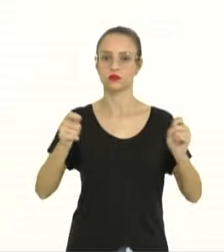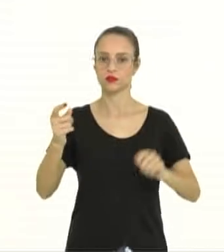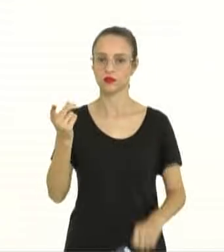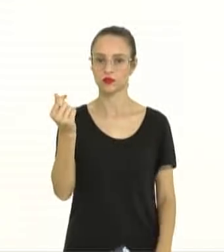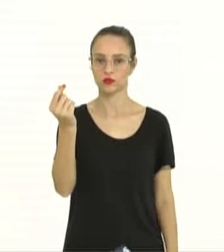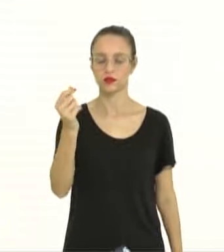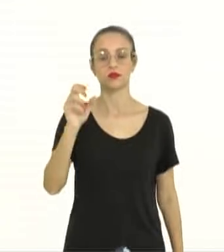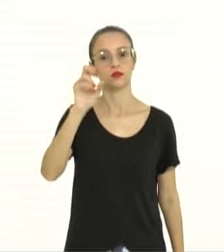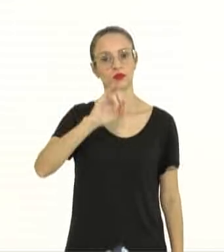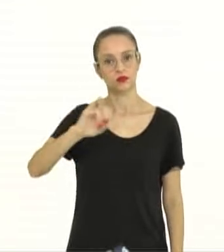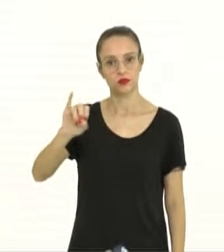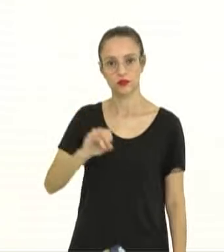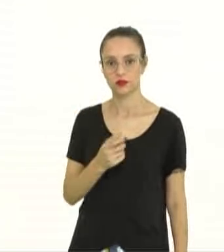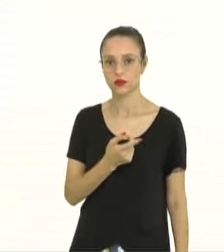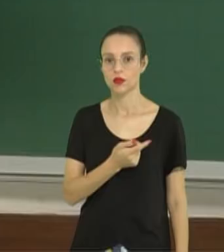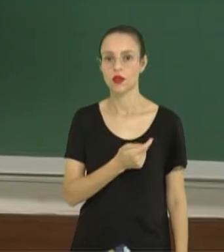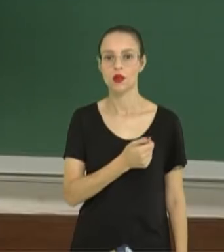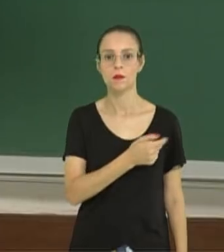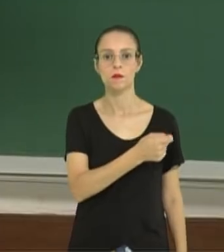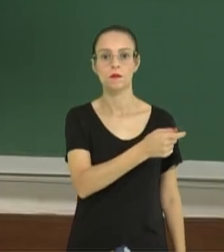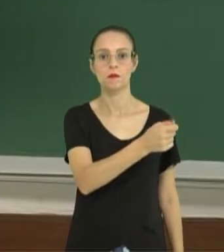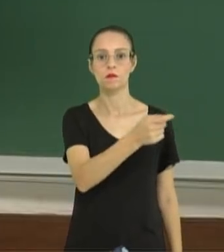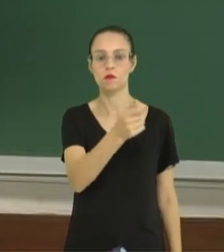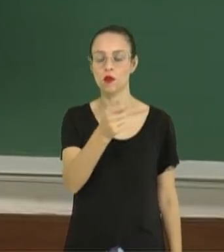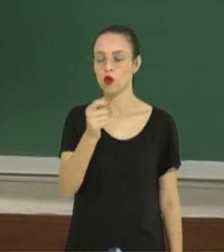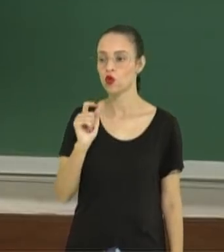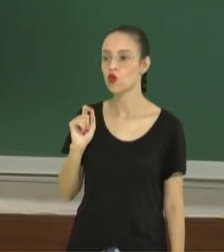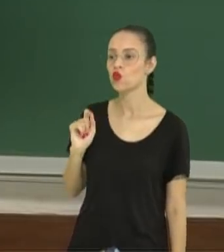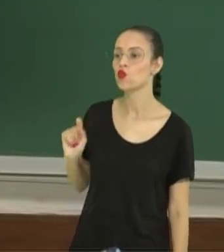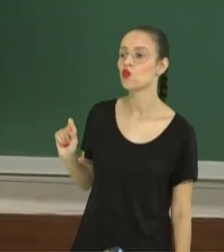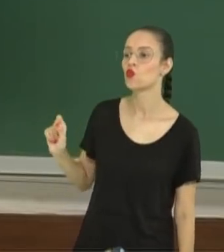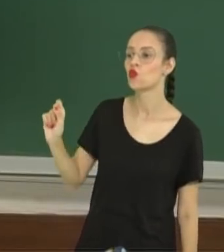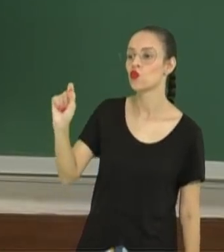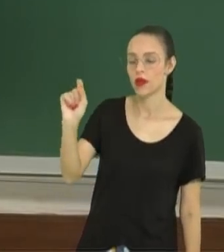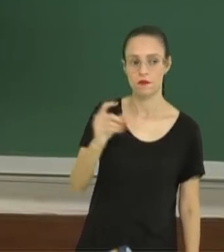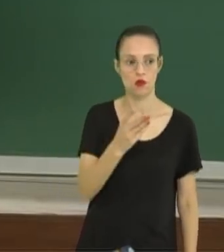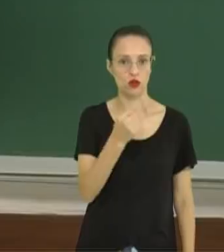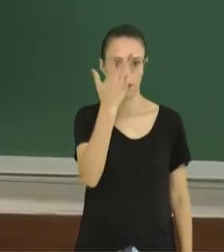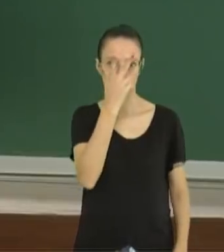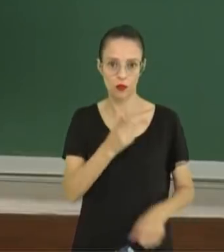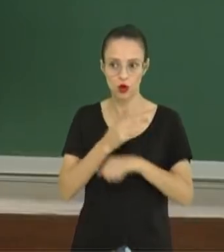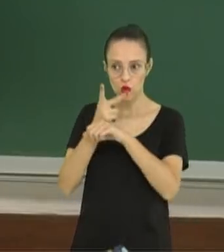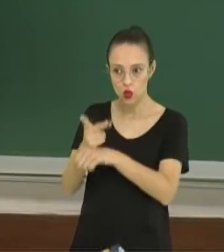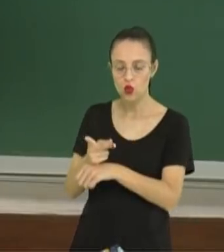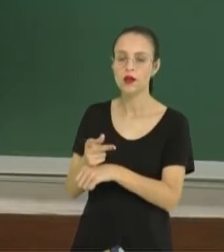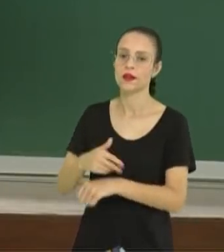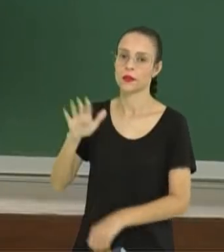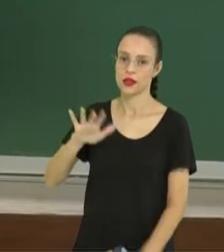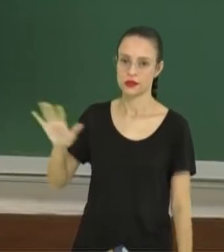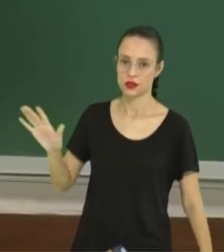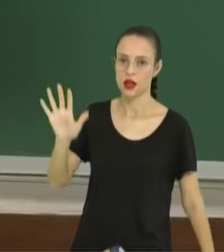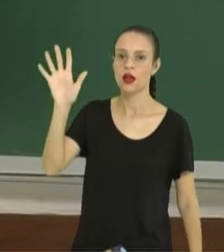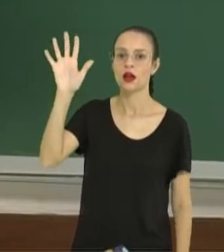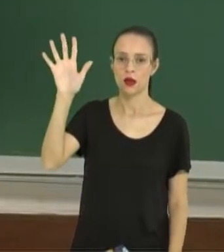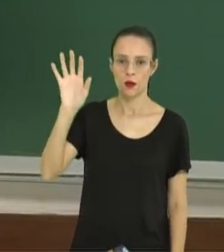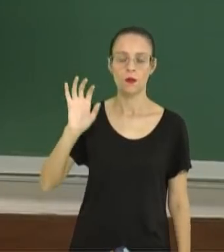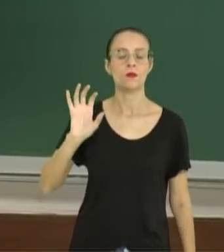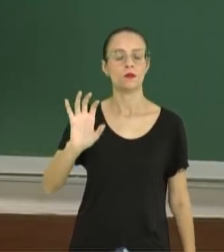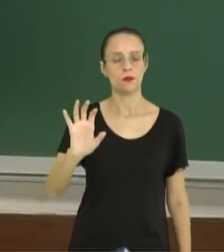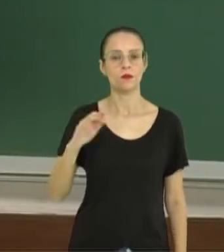preços. Se eu tenho pouca oferta e muita procura, eu vou ter um produto mais encarecido, e assim